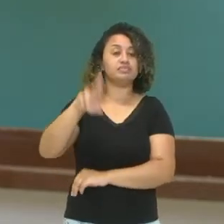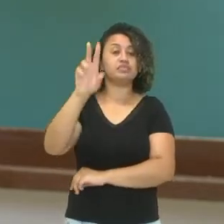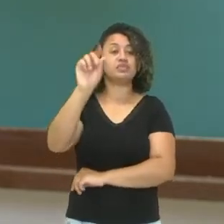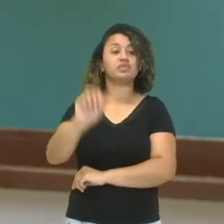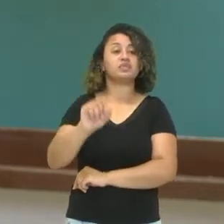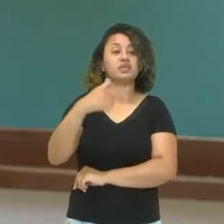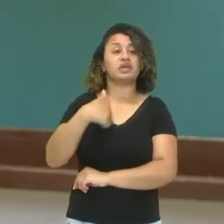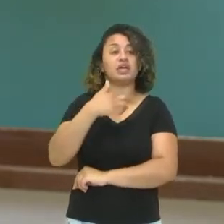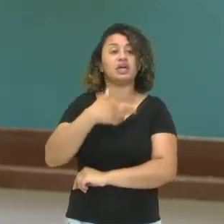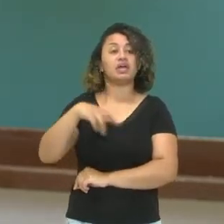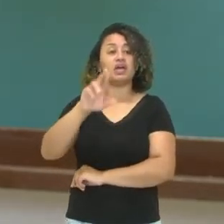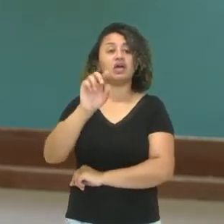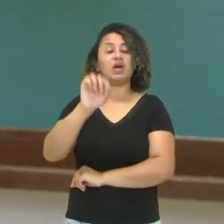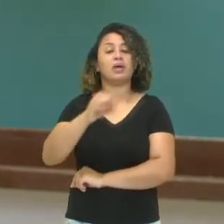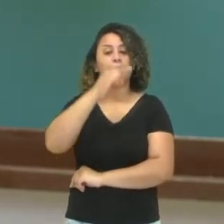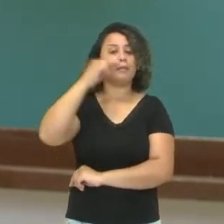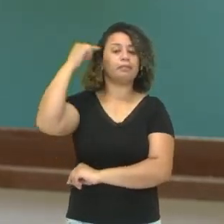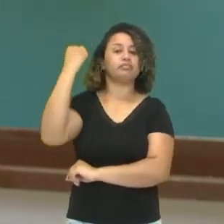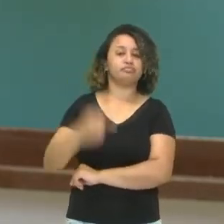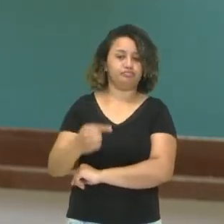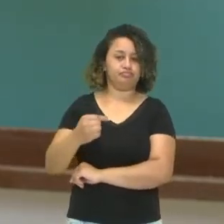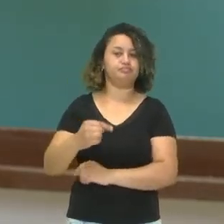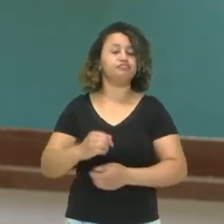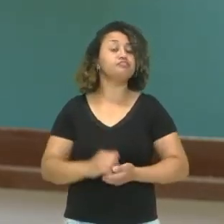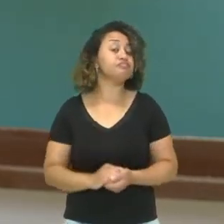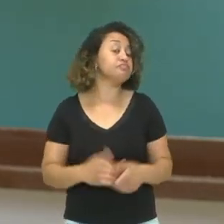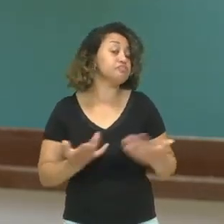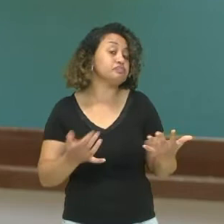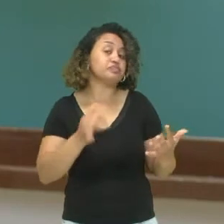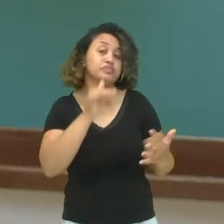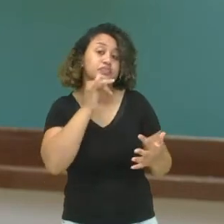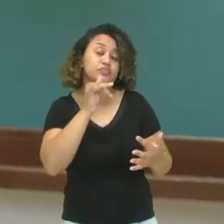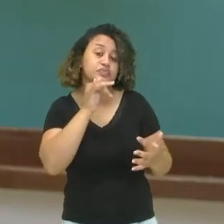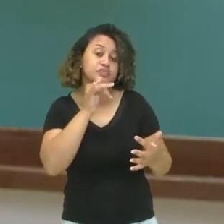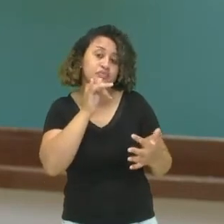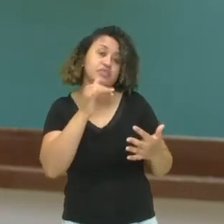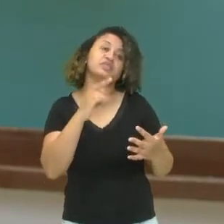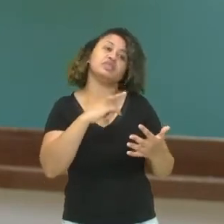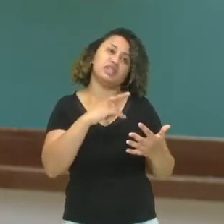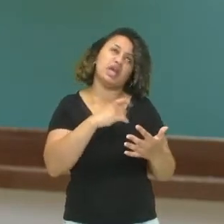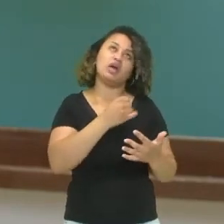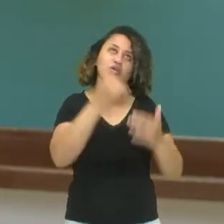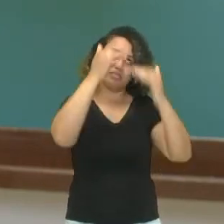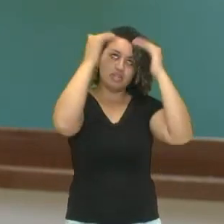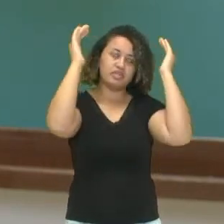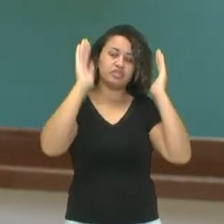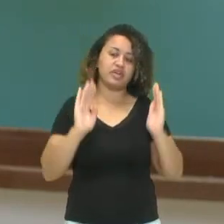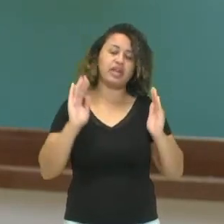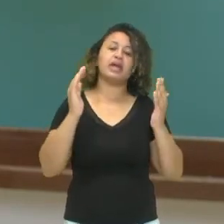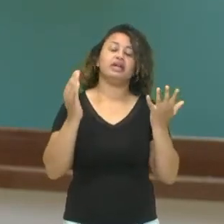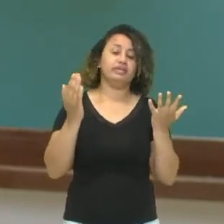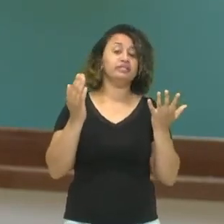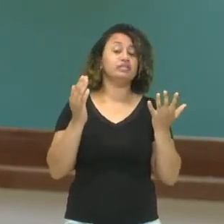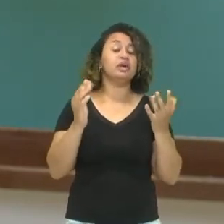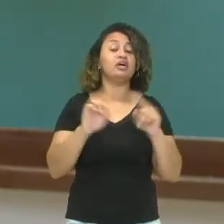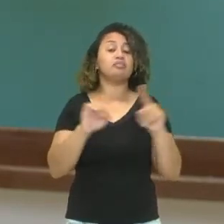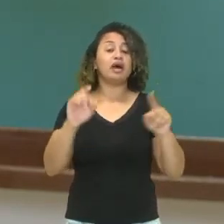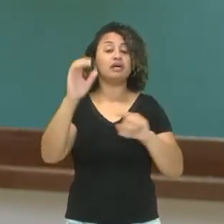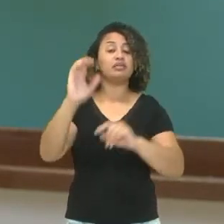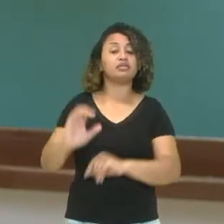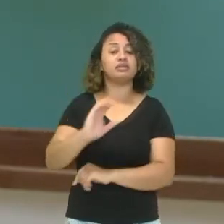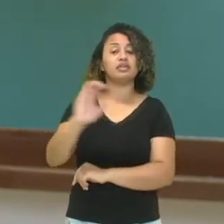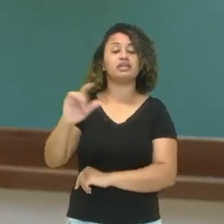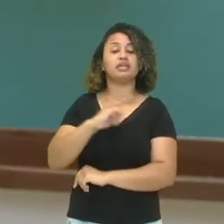de religiões patriarcais. Para dar um exemplo, ainda que existam freiras e irmãs, no catolicismo você tem